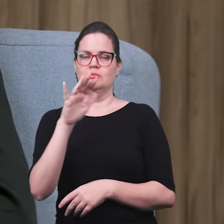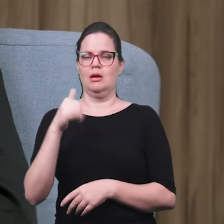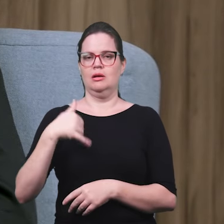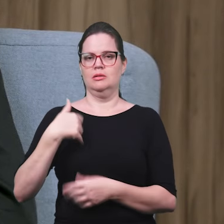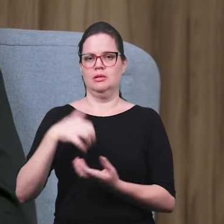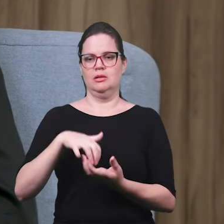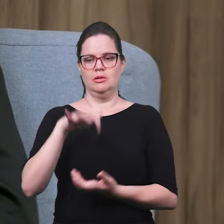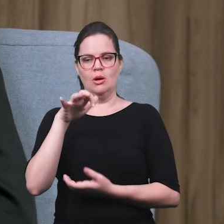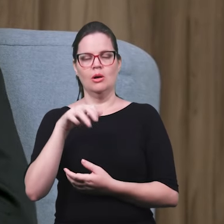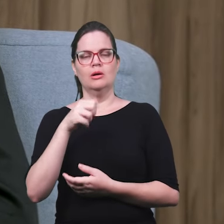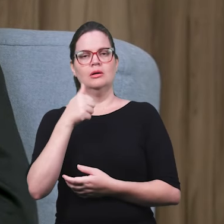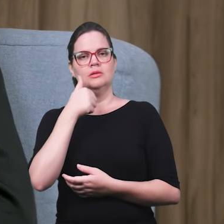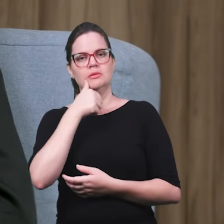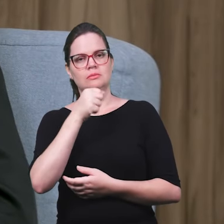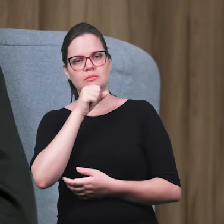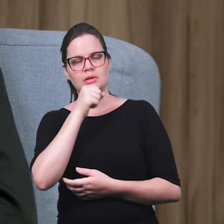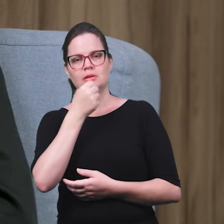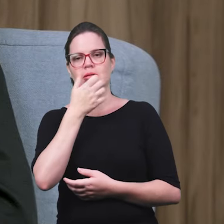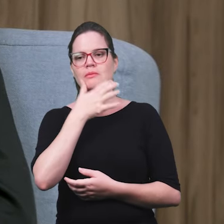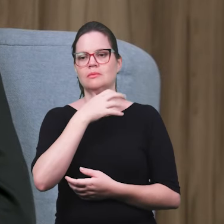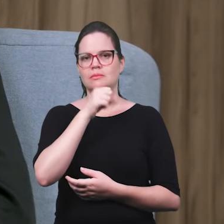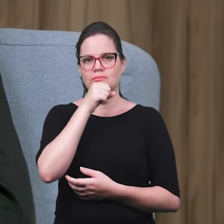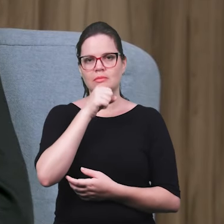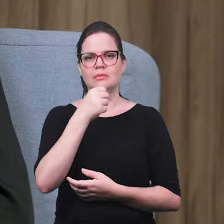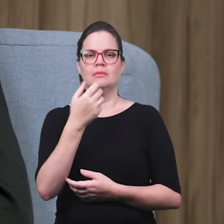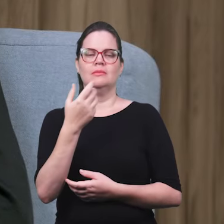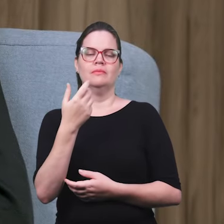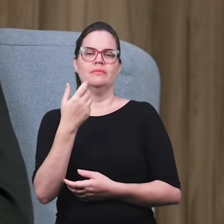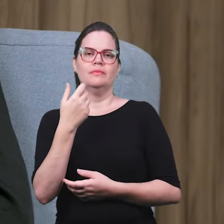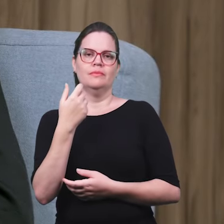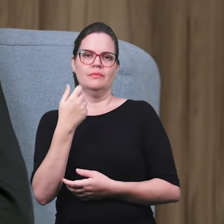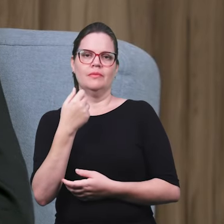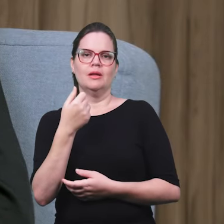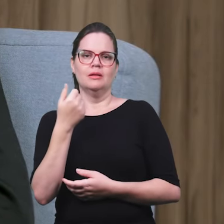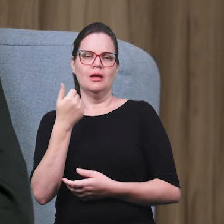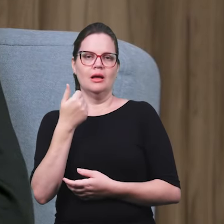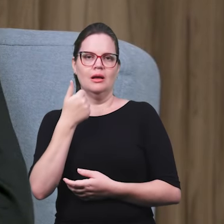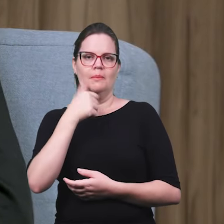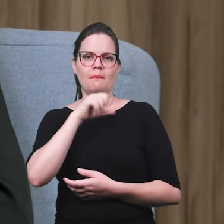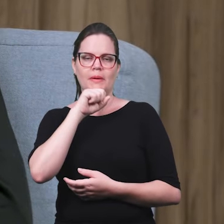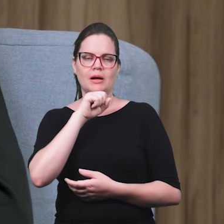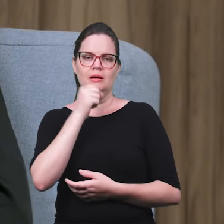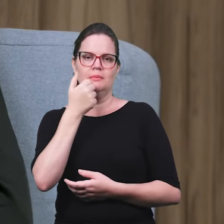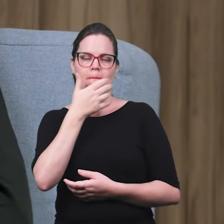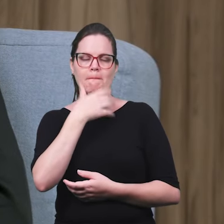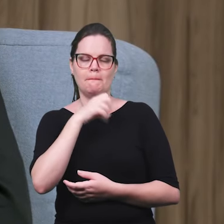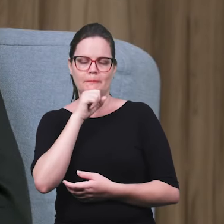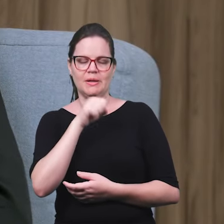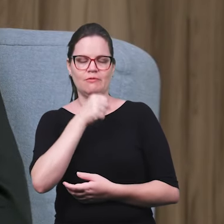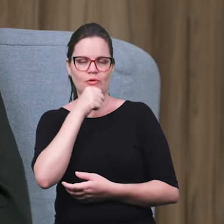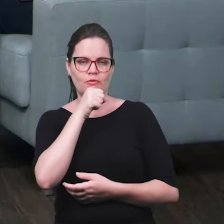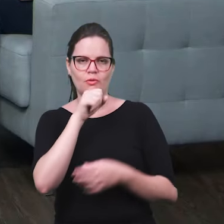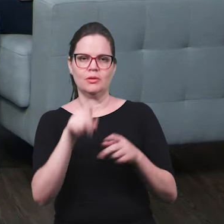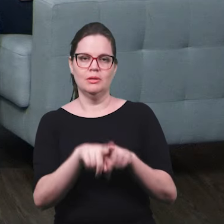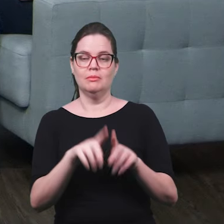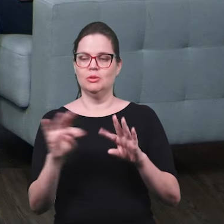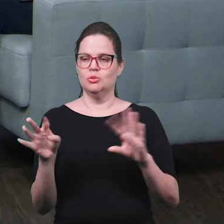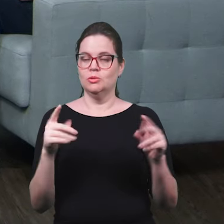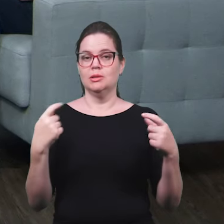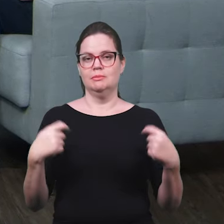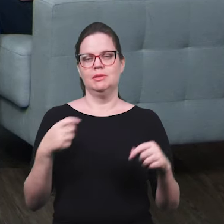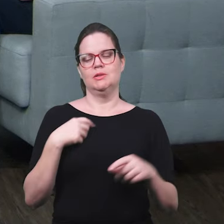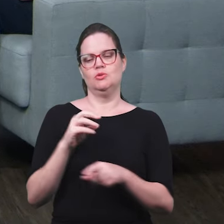nossos pais, avós, aqueles que são idosos, que carecem hoje de uma atenção especial, serem cuidados por nós. Exatamente, pastor